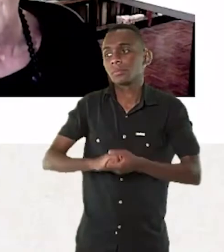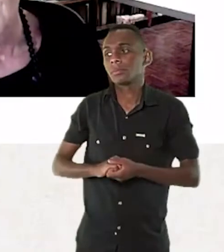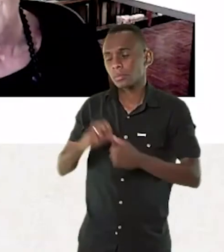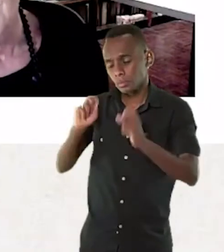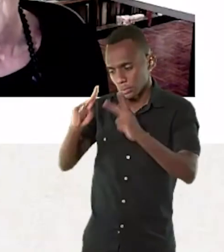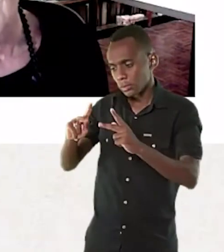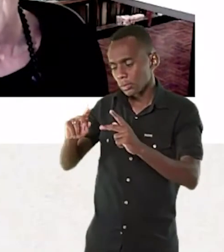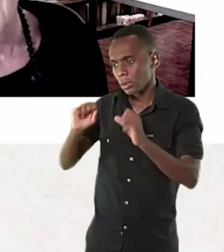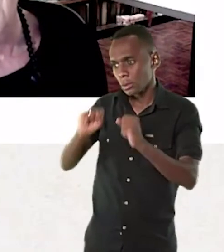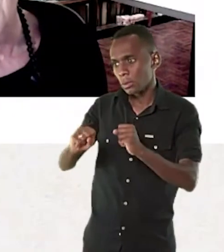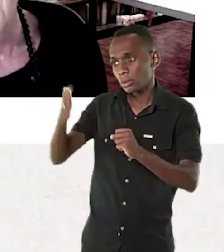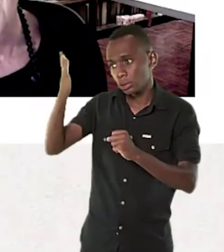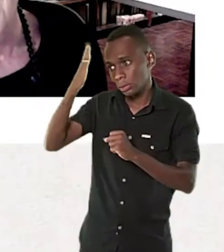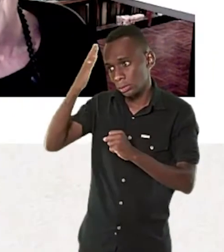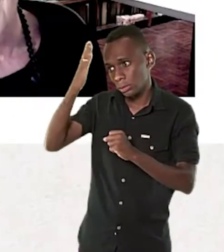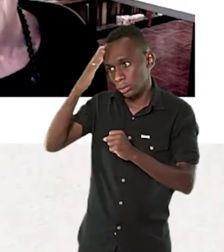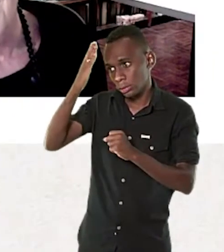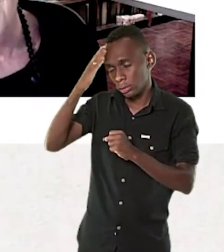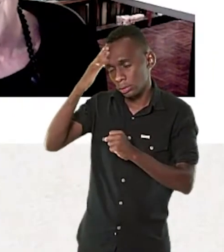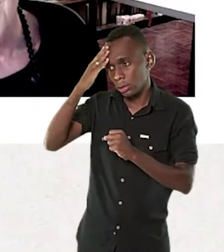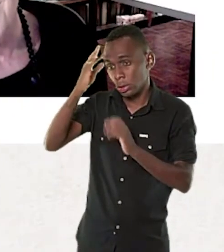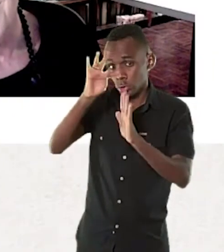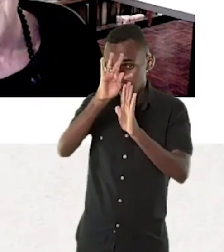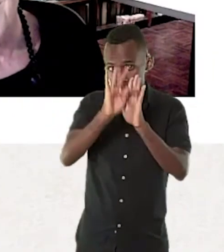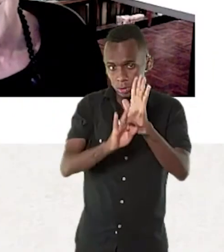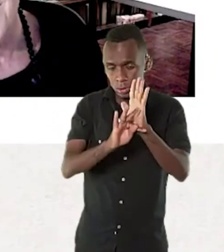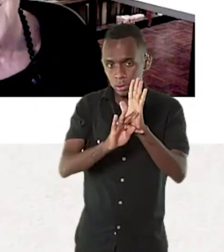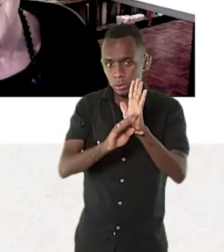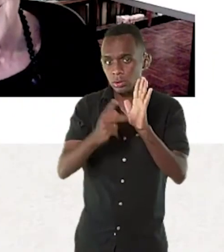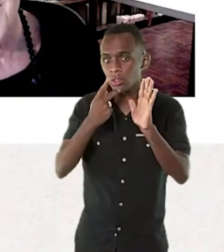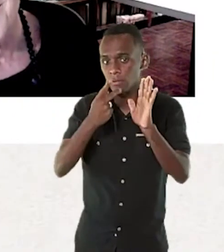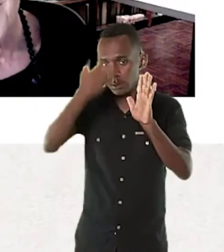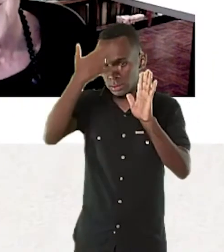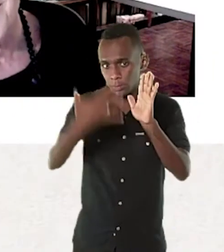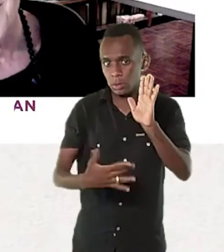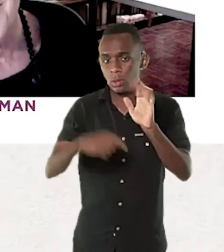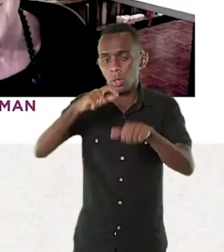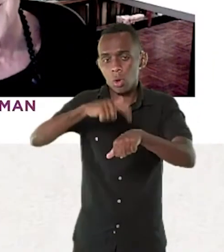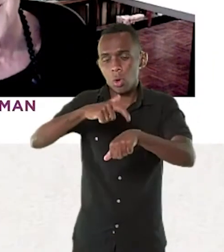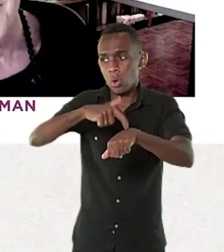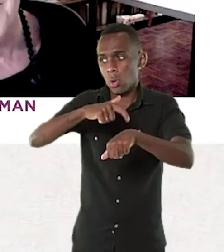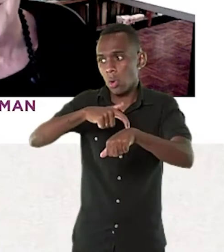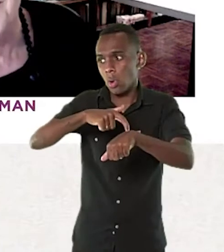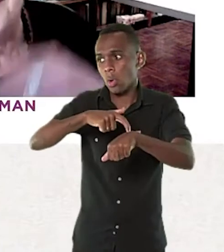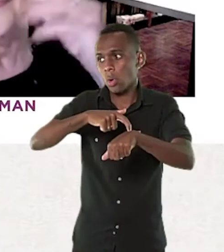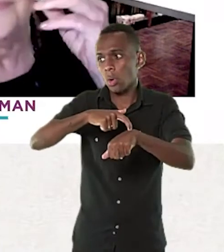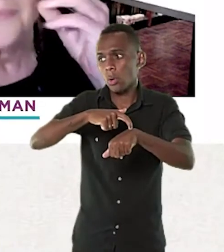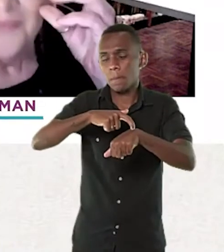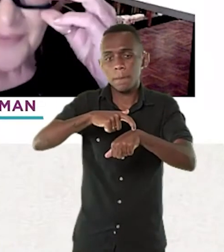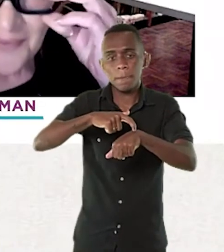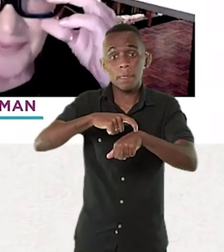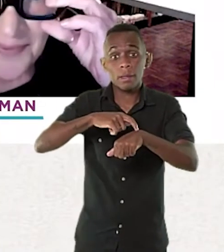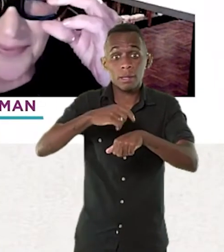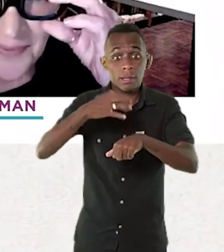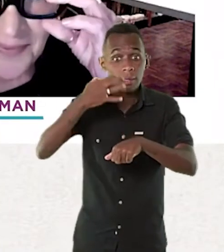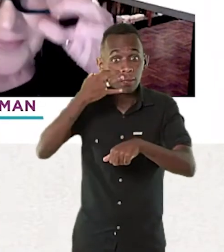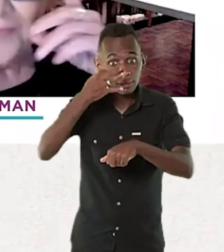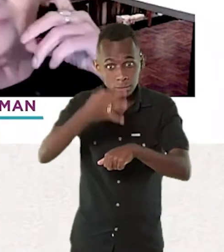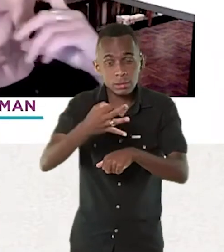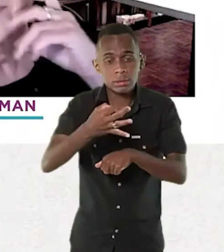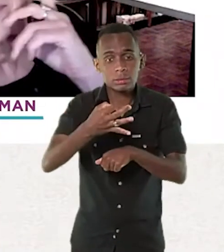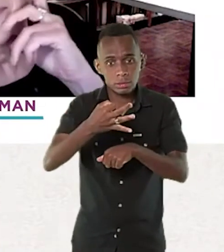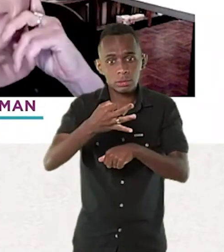no subtexto da sua fala, no momento em que a gente vive, é interessante para o